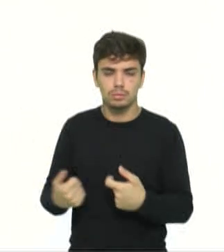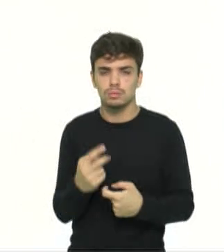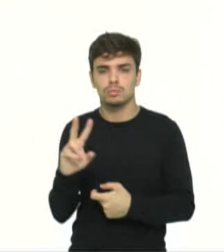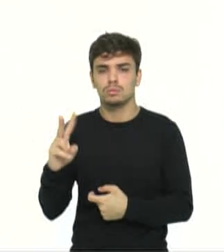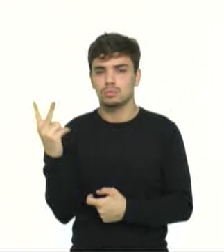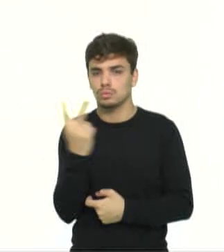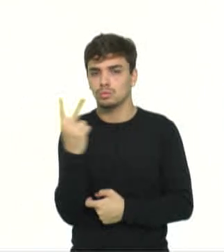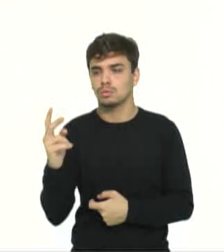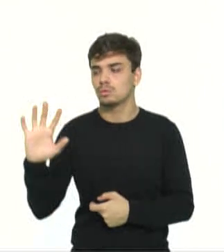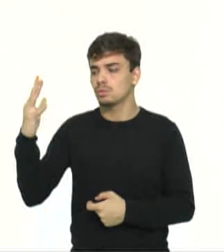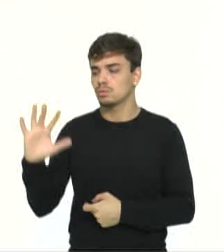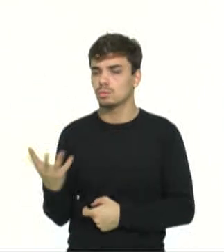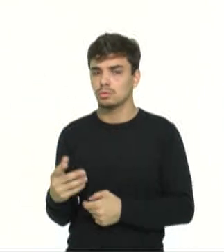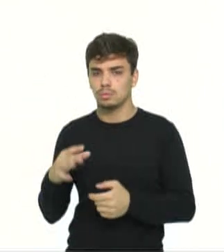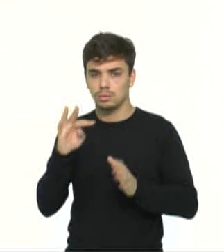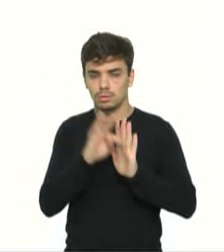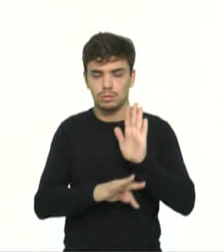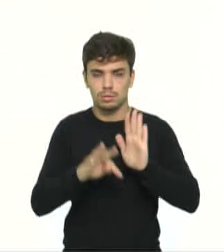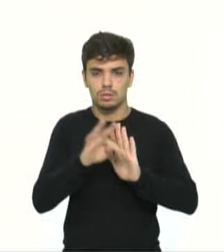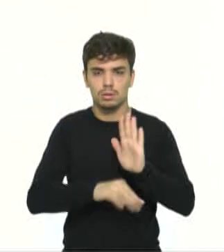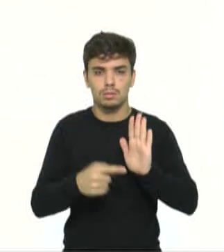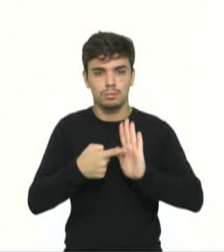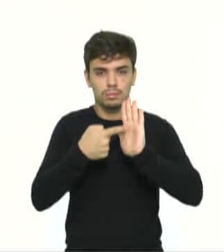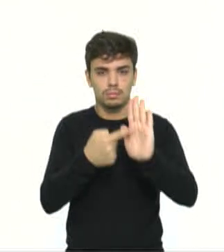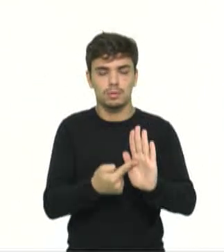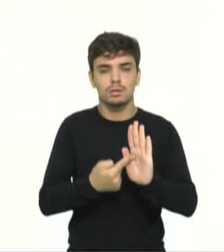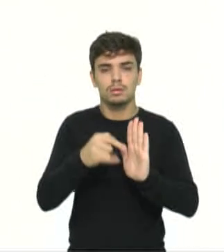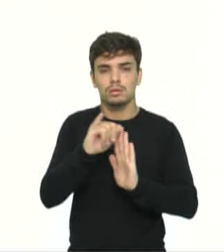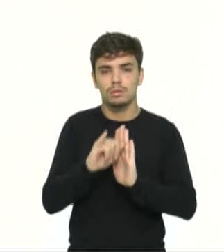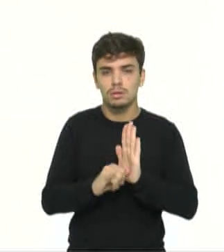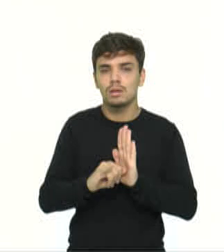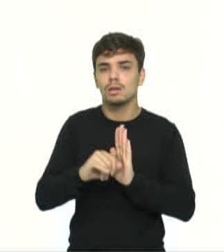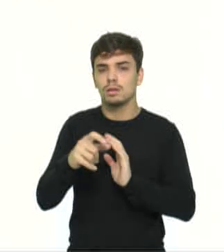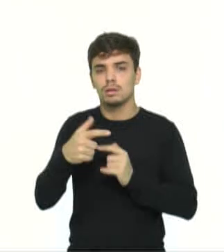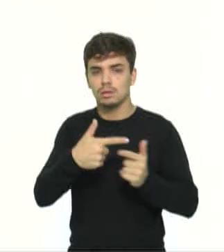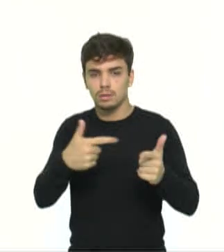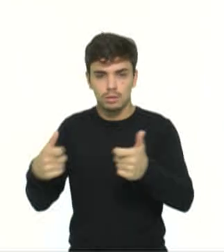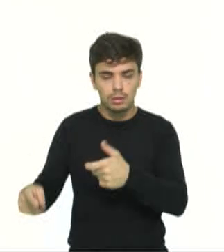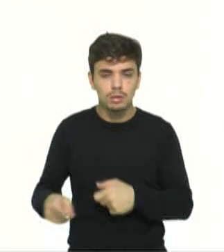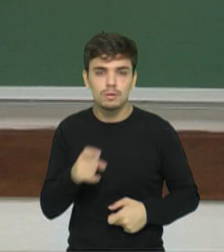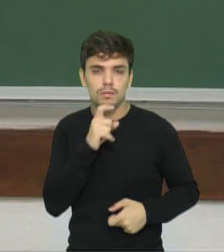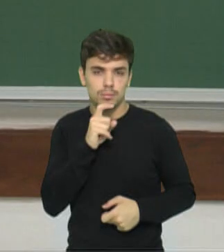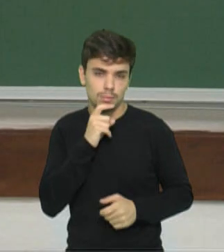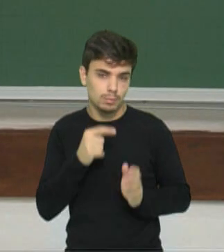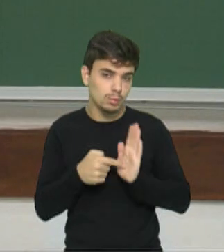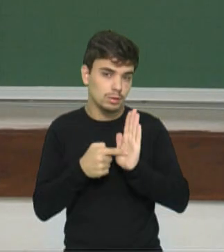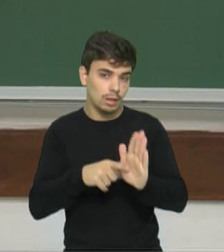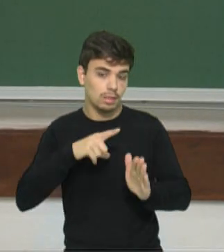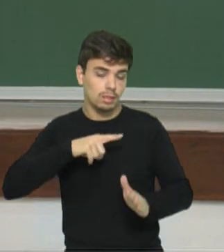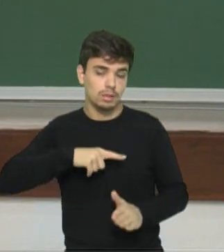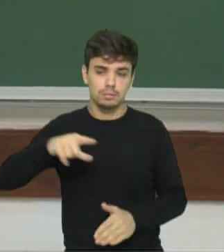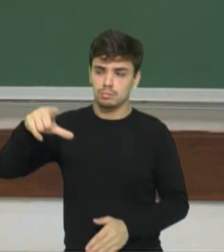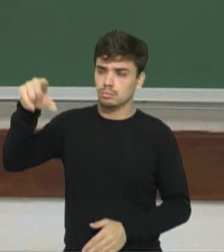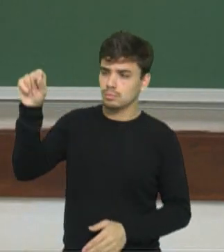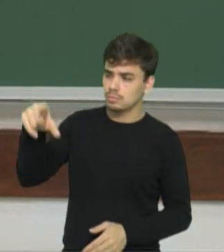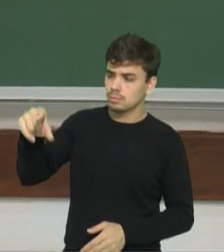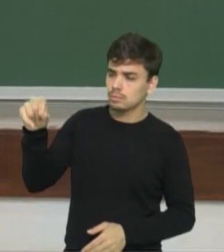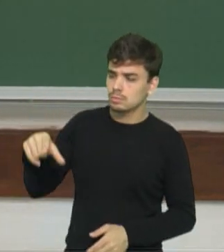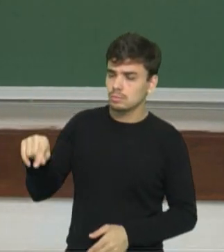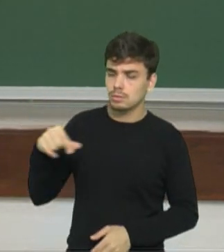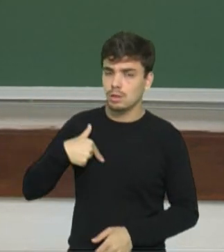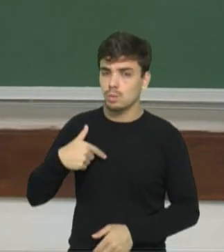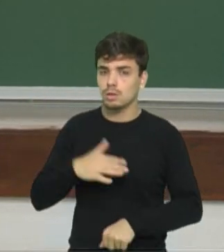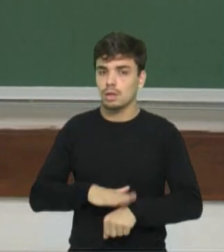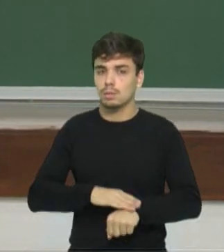texto permitem que se nota a utilização ideológica da Guerra Fria para justificar. Temos as alternativas, vou deixar um tempo as alternativas